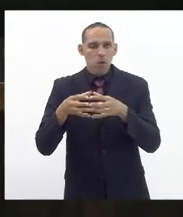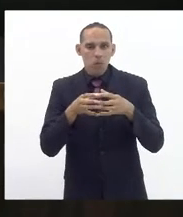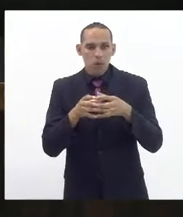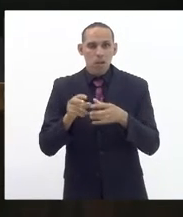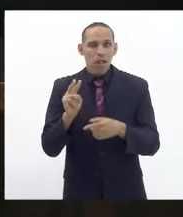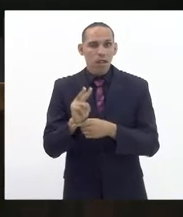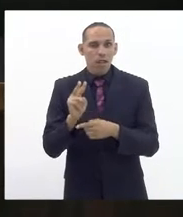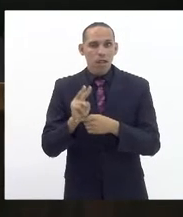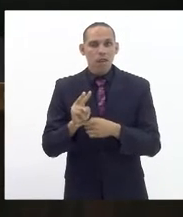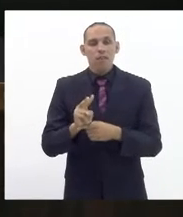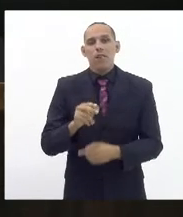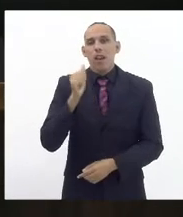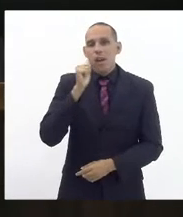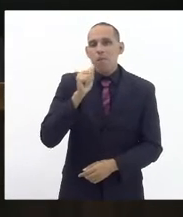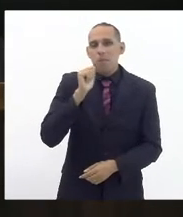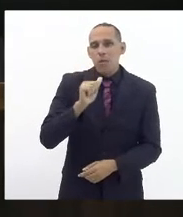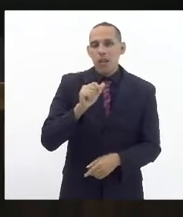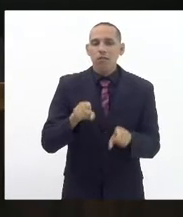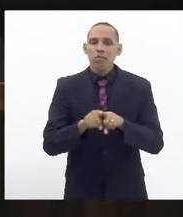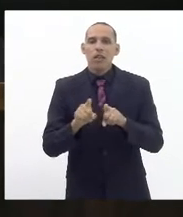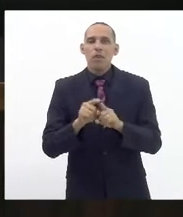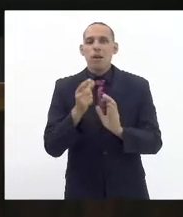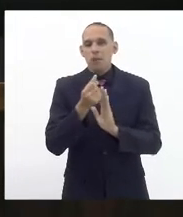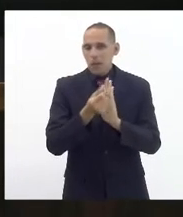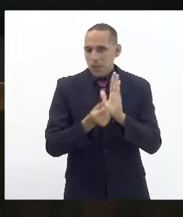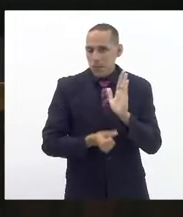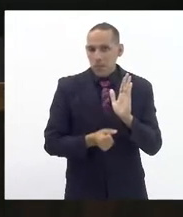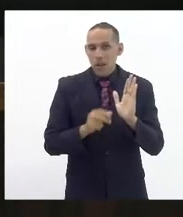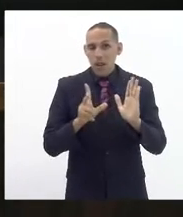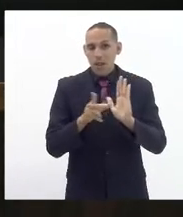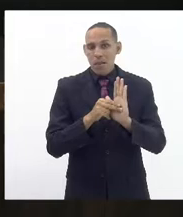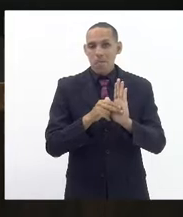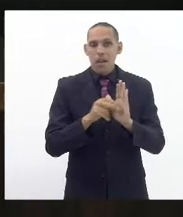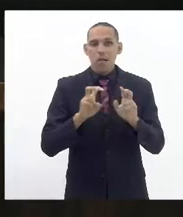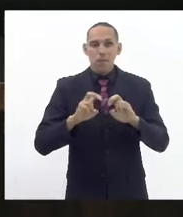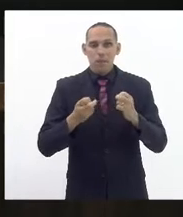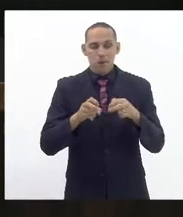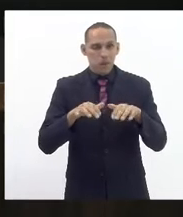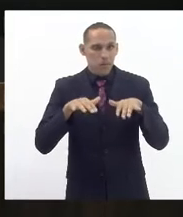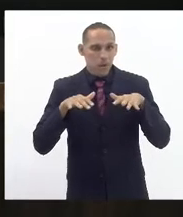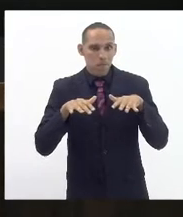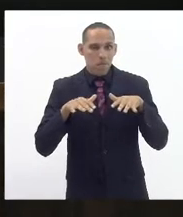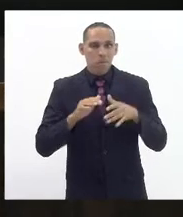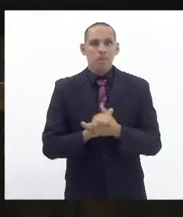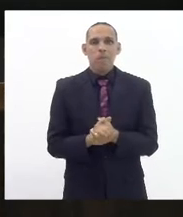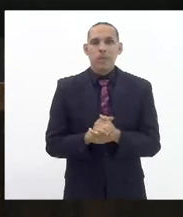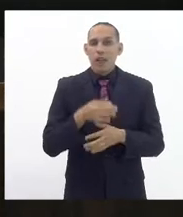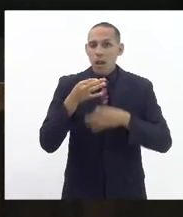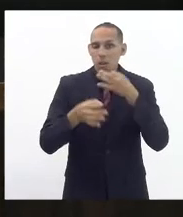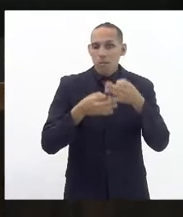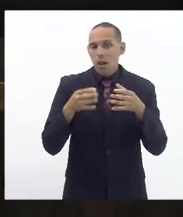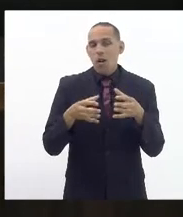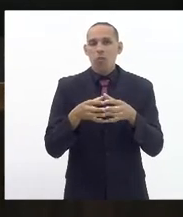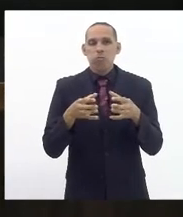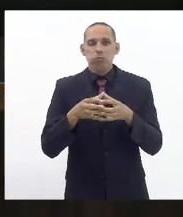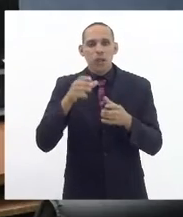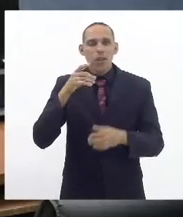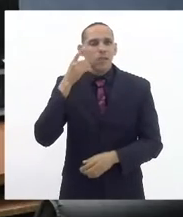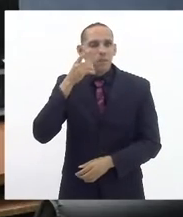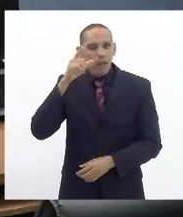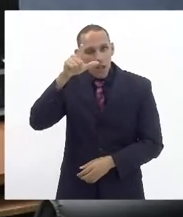Mulher, de Orçamento, Fiscalização Financeira e Controle, as emendas de plenário. Para emitir parecer pela Comissão de Constituição e Justiça, deputado Luiz